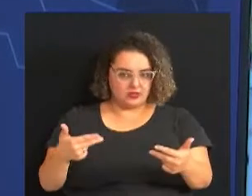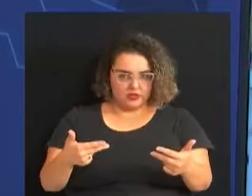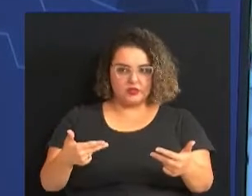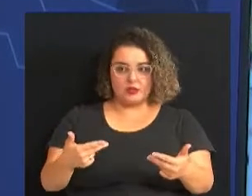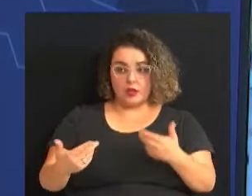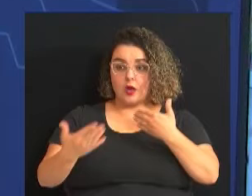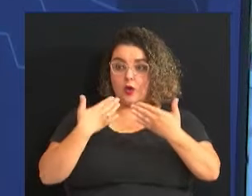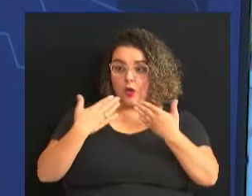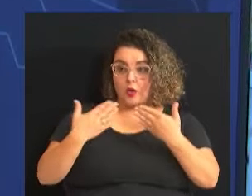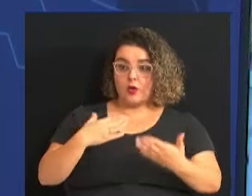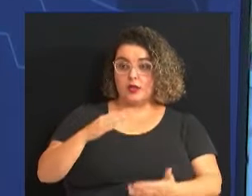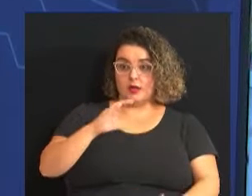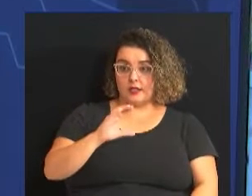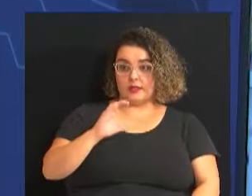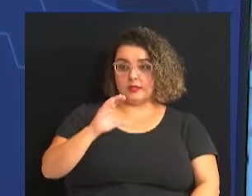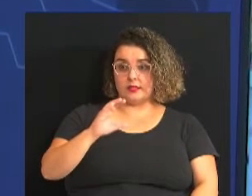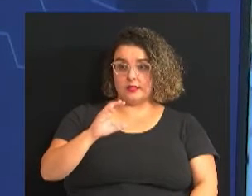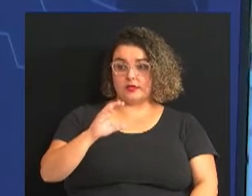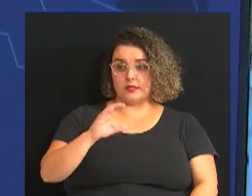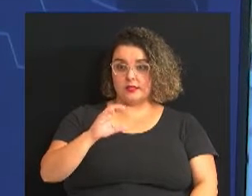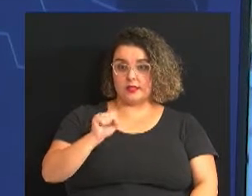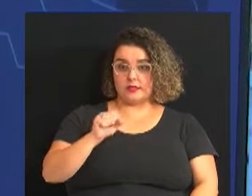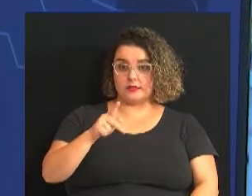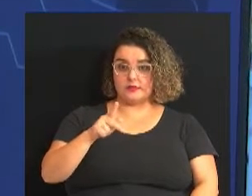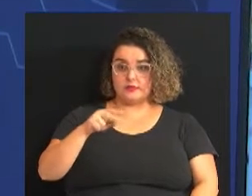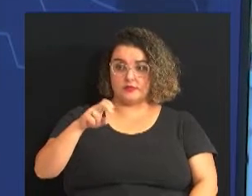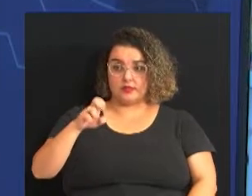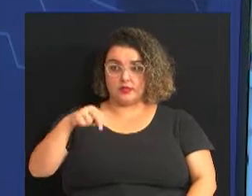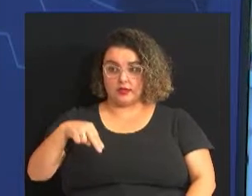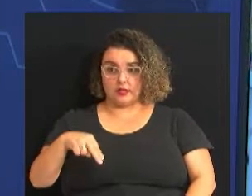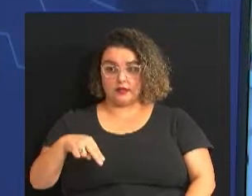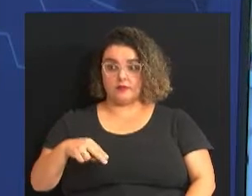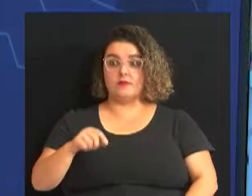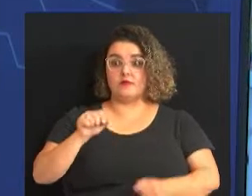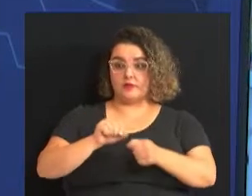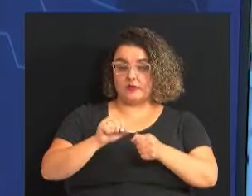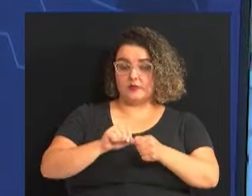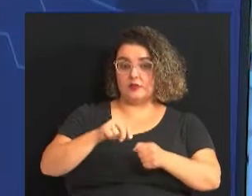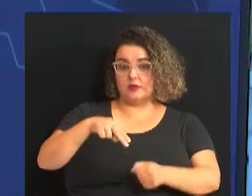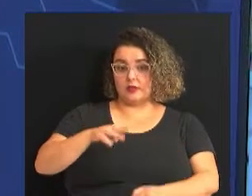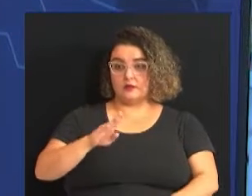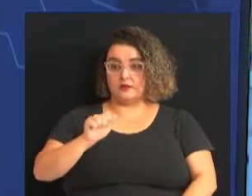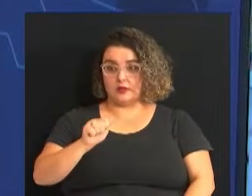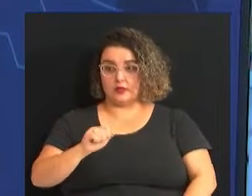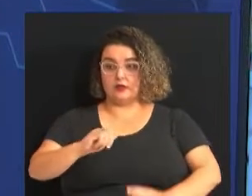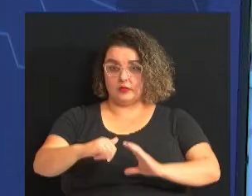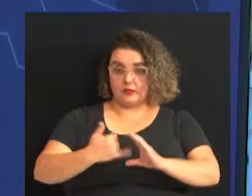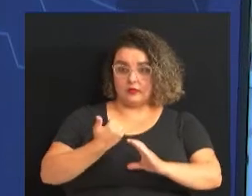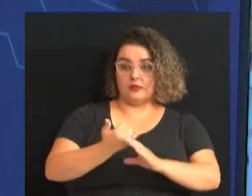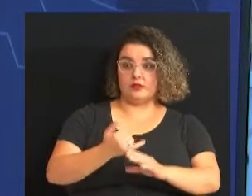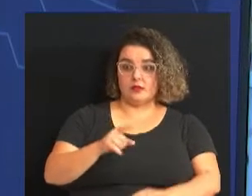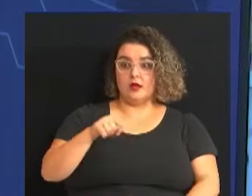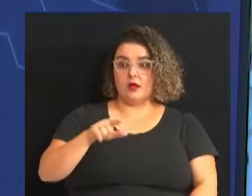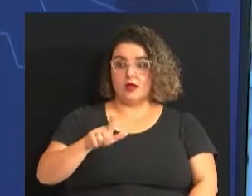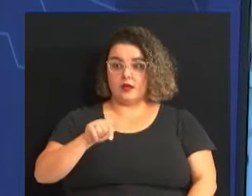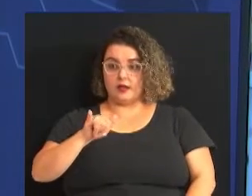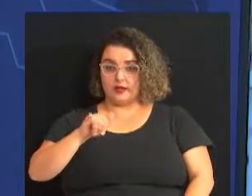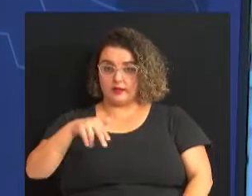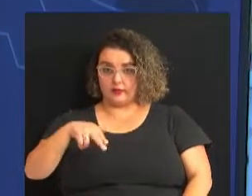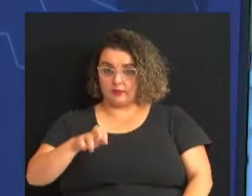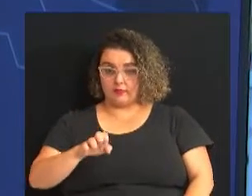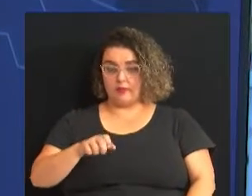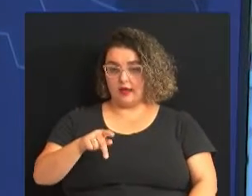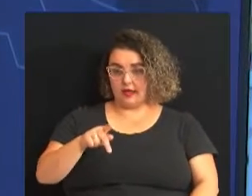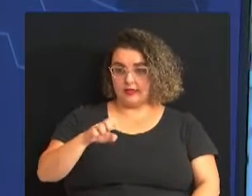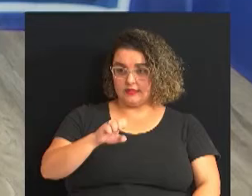da ESPN. Faz transmissão para a NBA Brasil pelo YouTube e tem o NBA League Pass, que é um serviço exclusivo